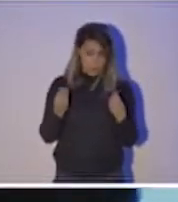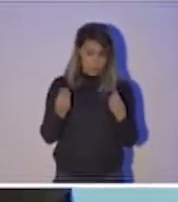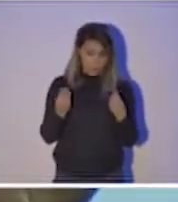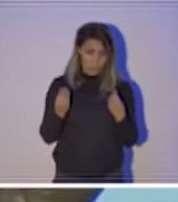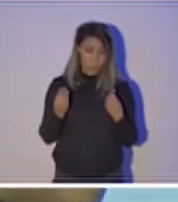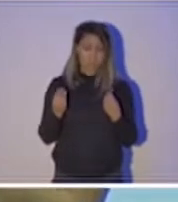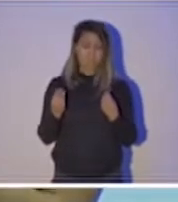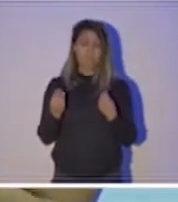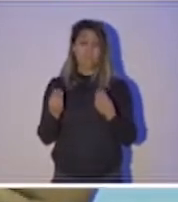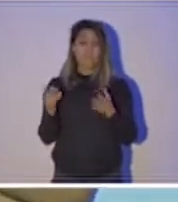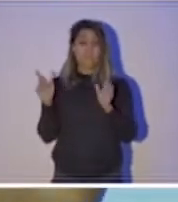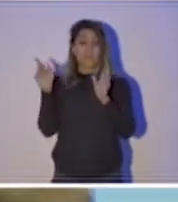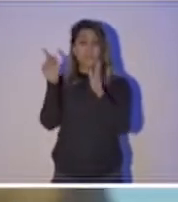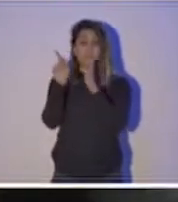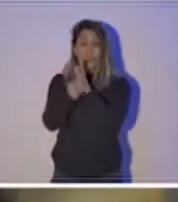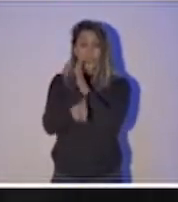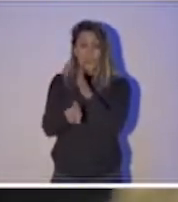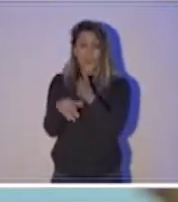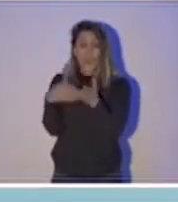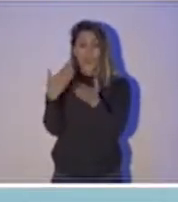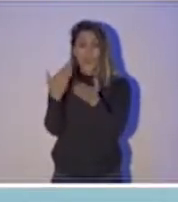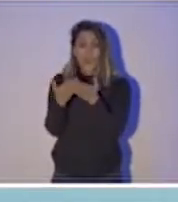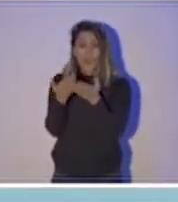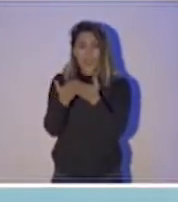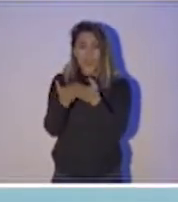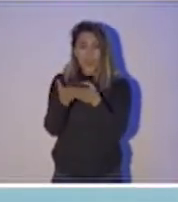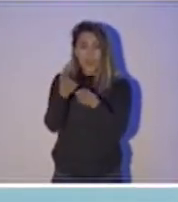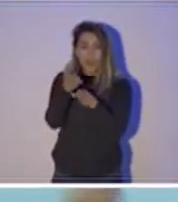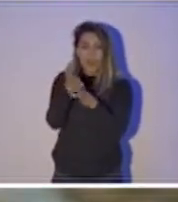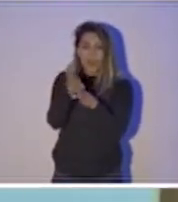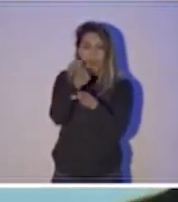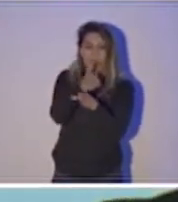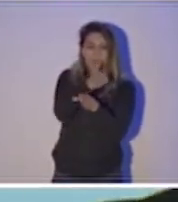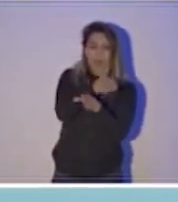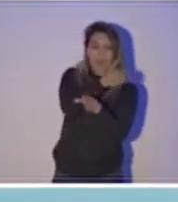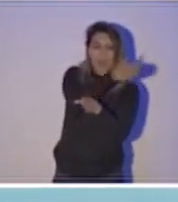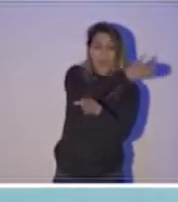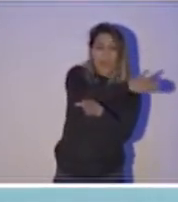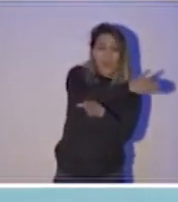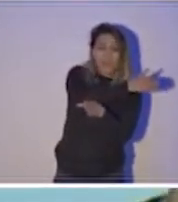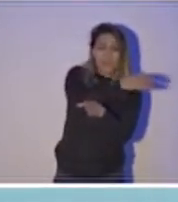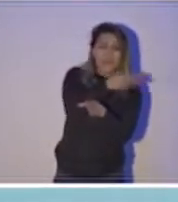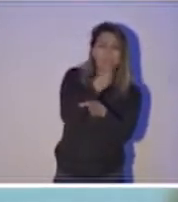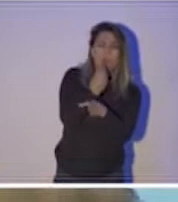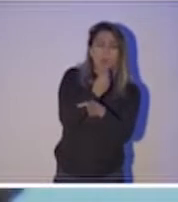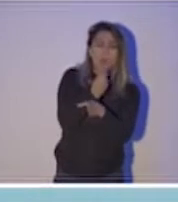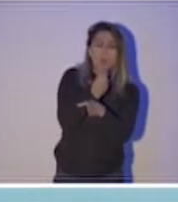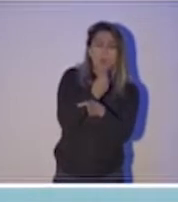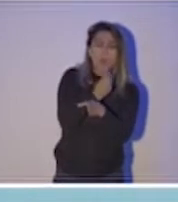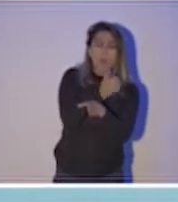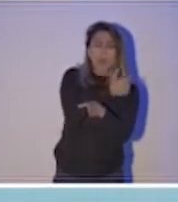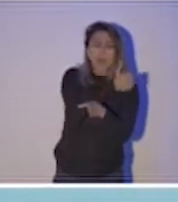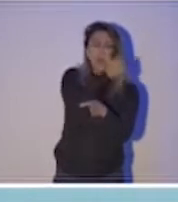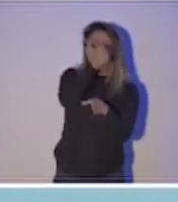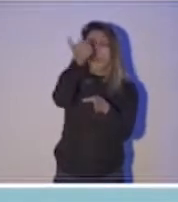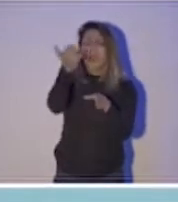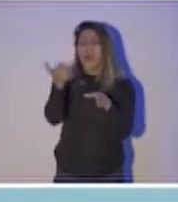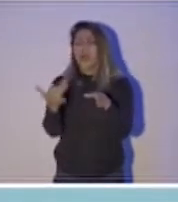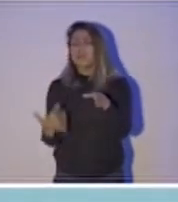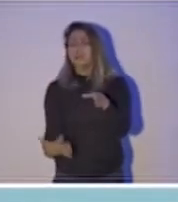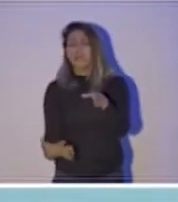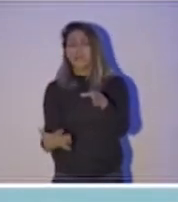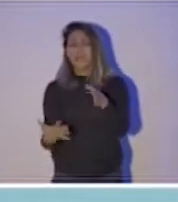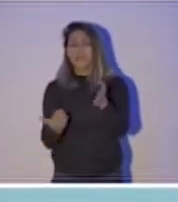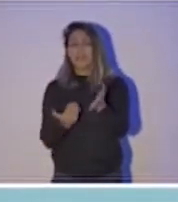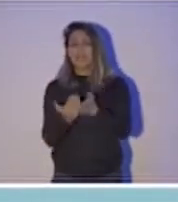nas aulas anteriores. Como é que vocês estão sentindo? O que é que vocês têm a dizer? Mas um dos exercícios